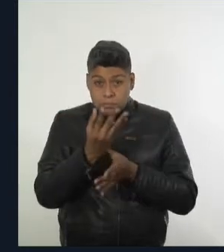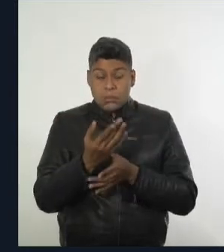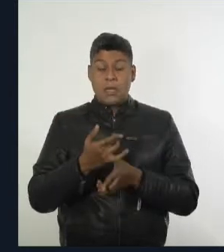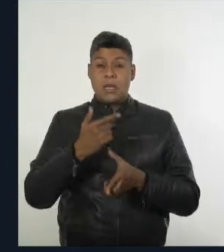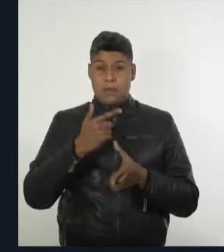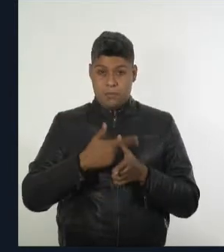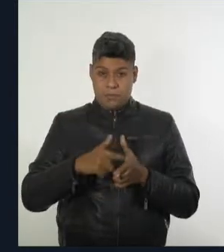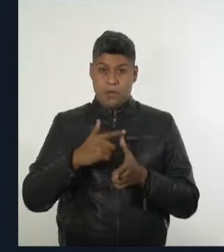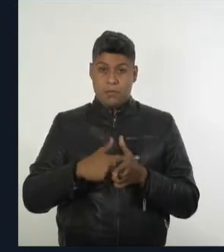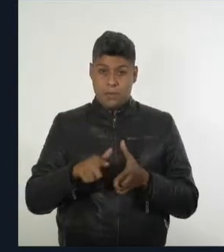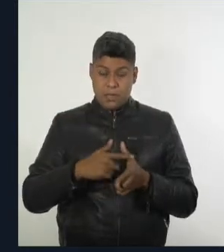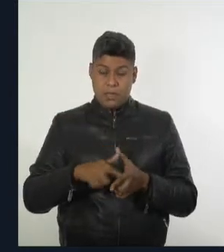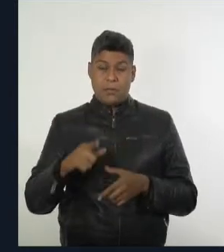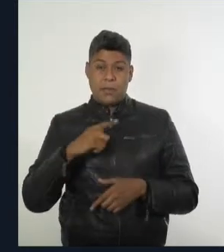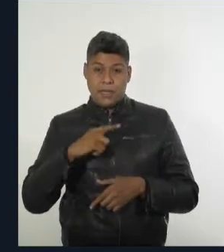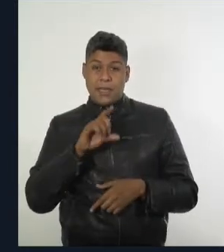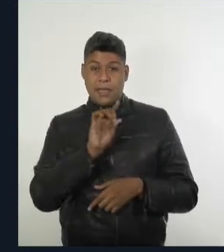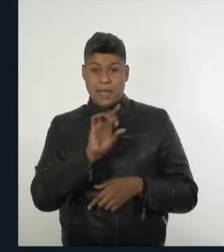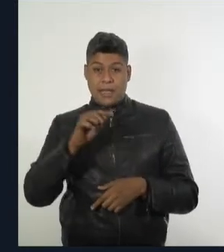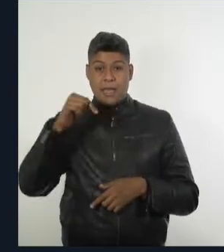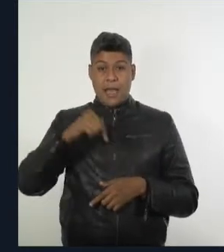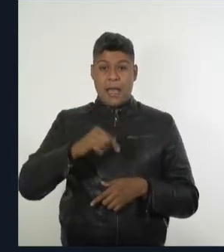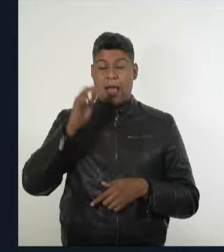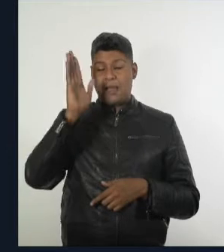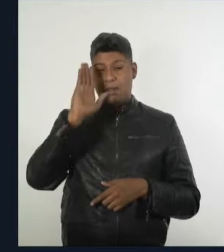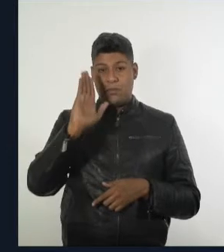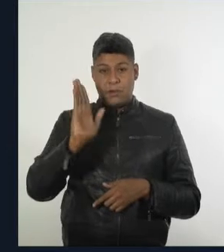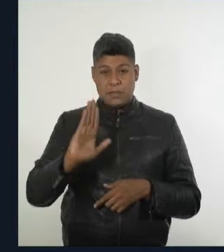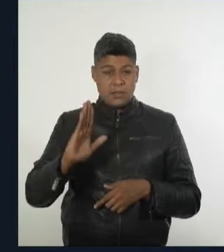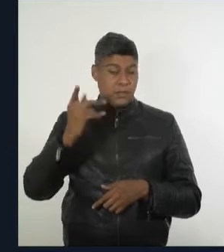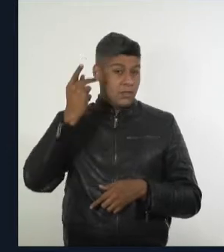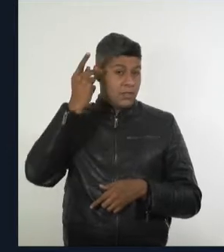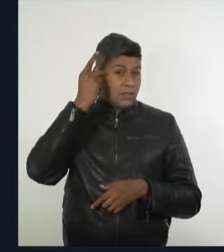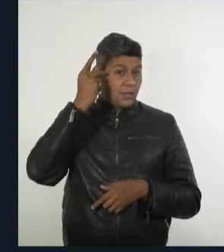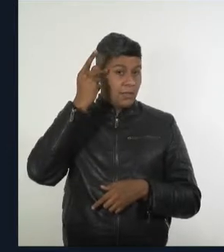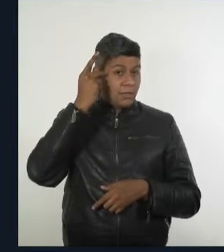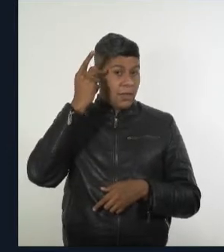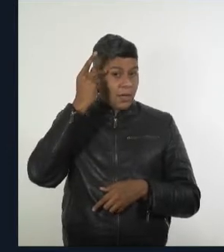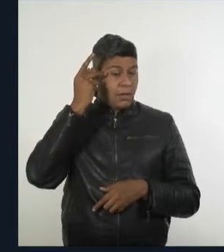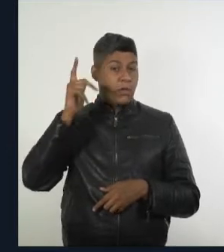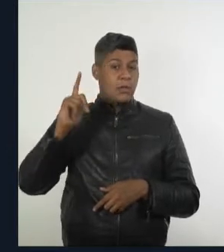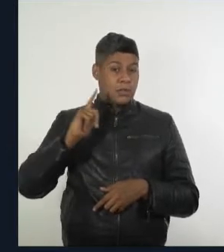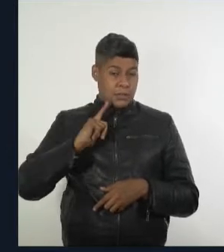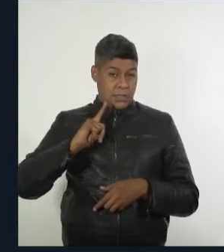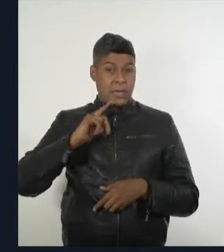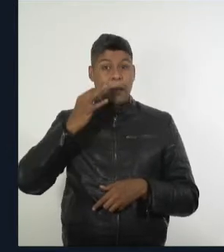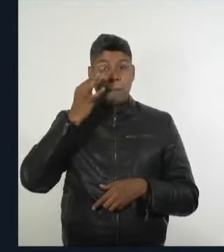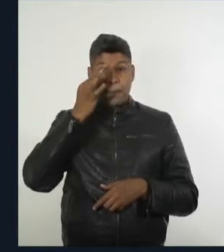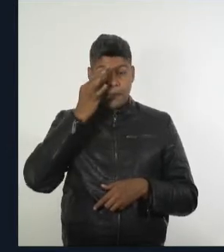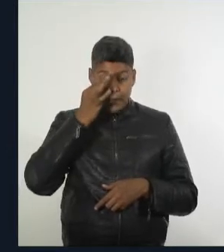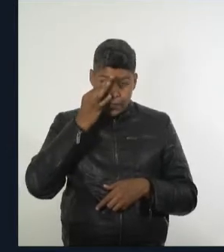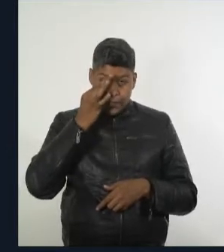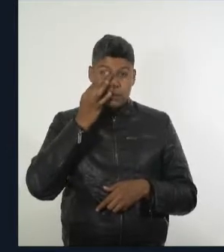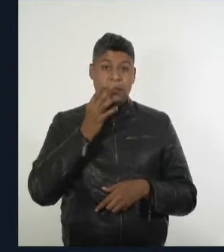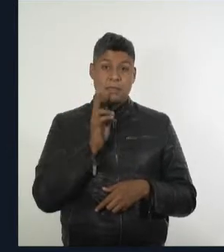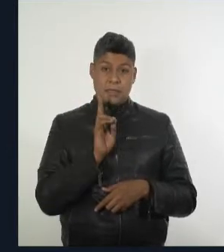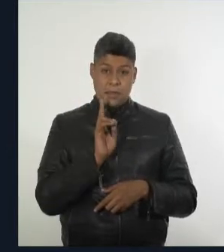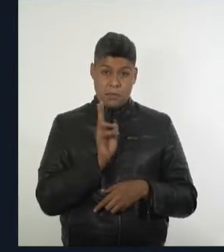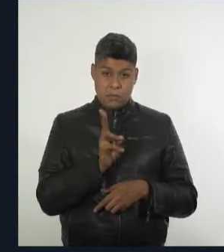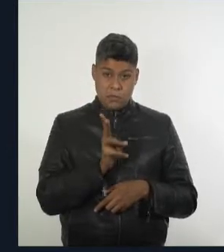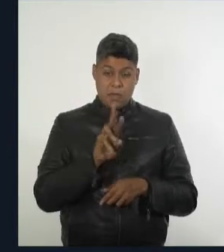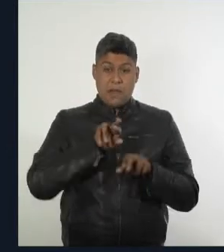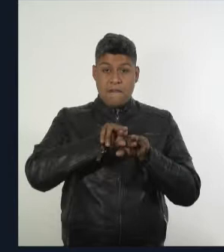que tiveram cada uma delas. Aqui no Brasil, sem dúvida nenhuma, e em São Paulo, há a presença e a prevalência